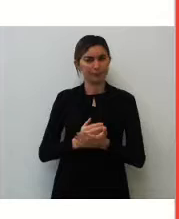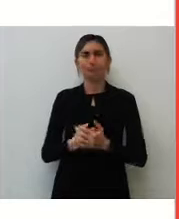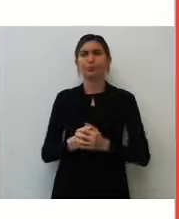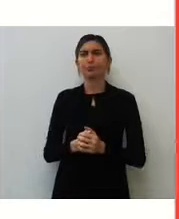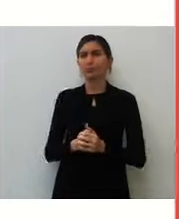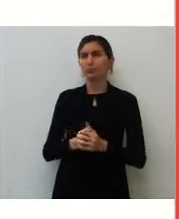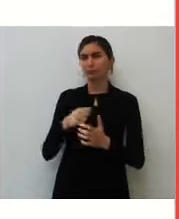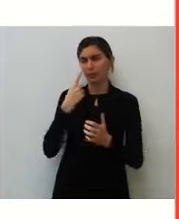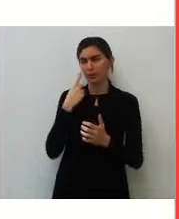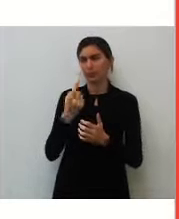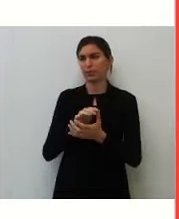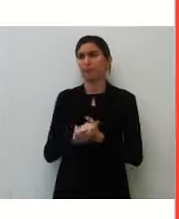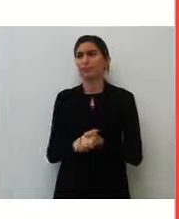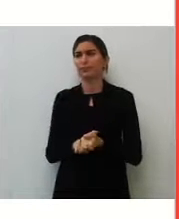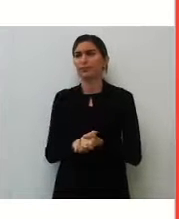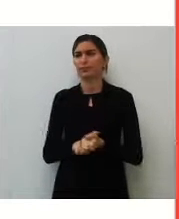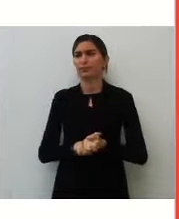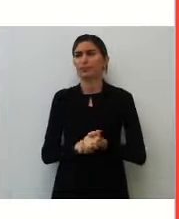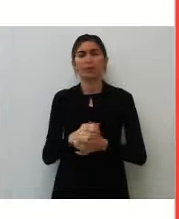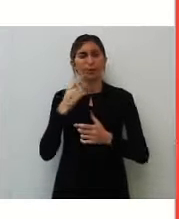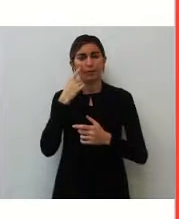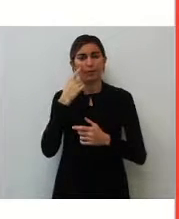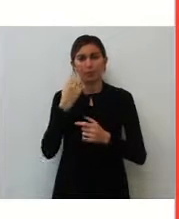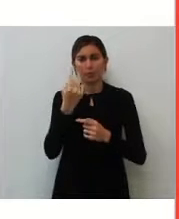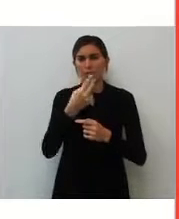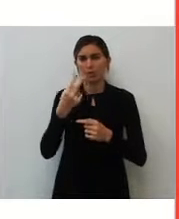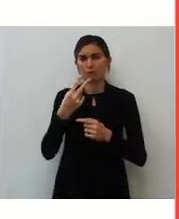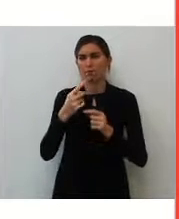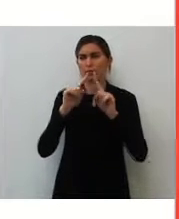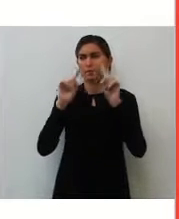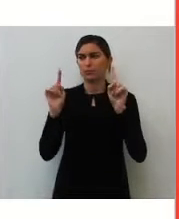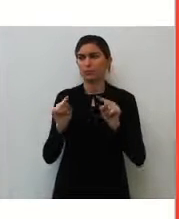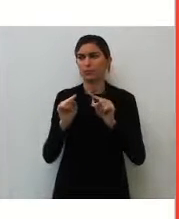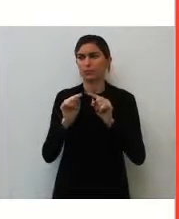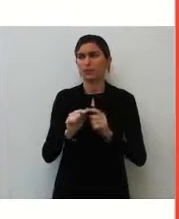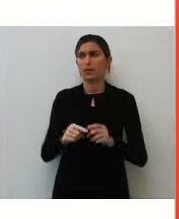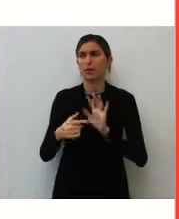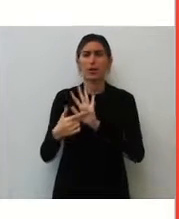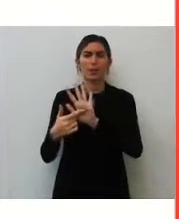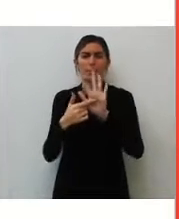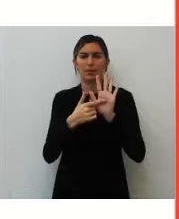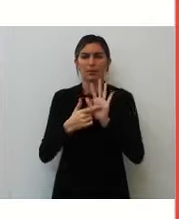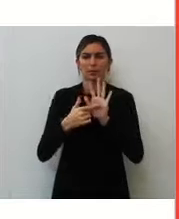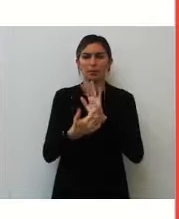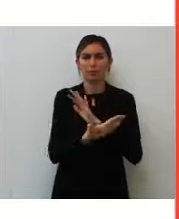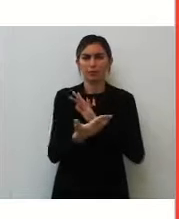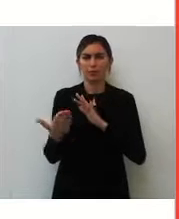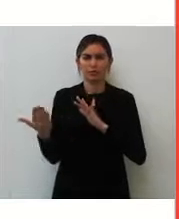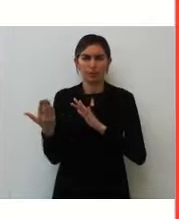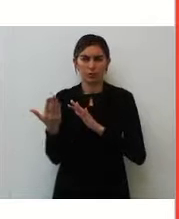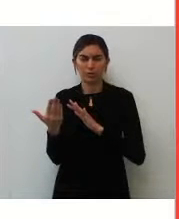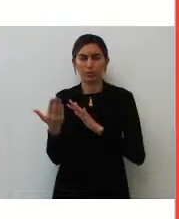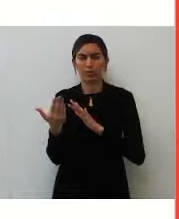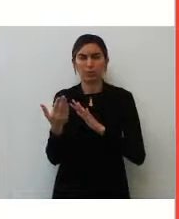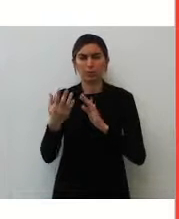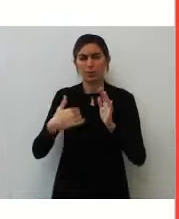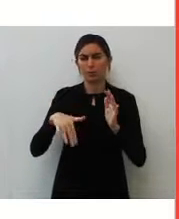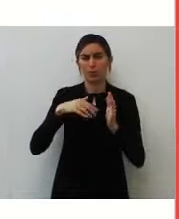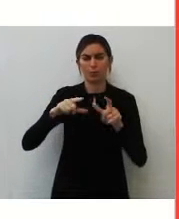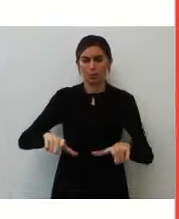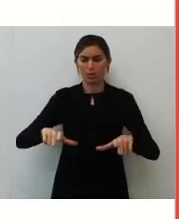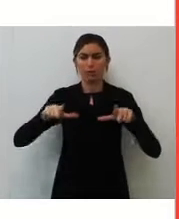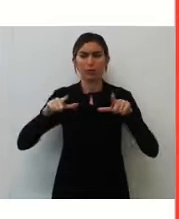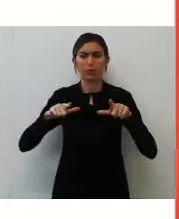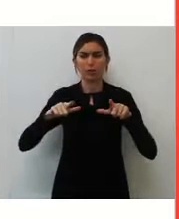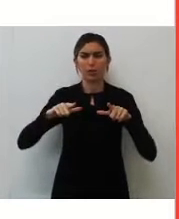adianta nossa vida é isso e olha o segundo parentes ela embaixo apresenta ou a você meu